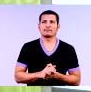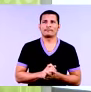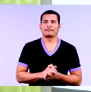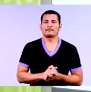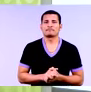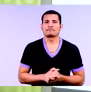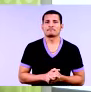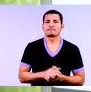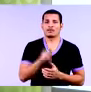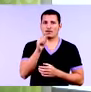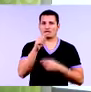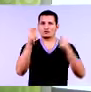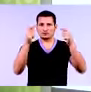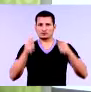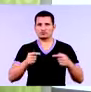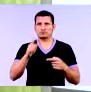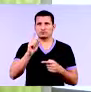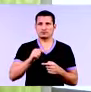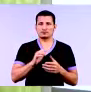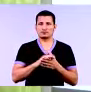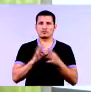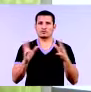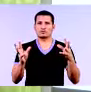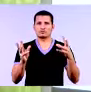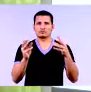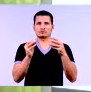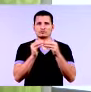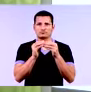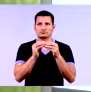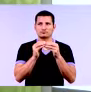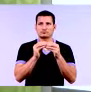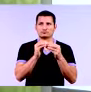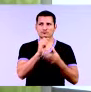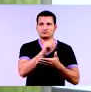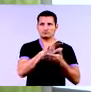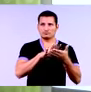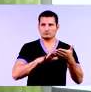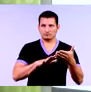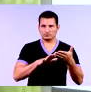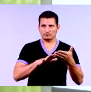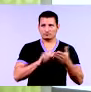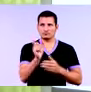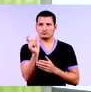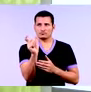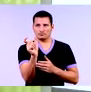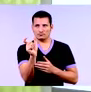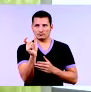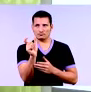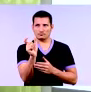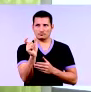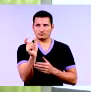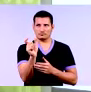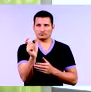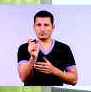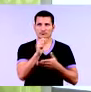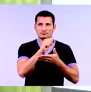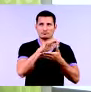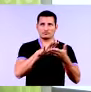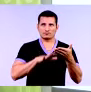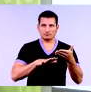essa questão, ela é a concatenação de um texto com as variáveis. O